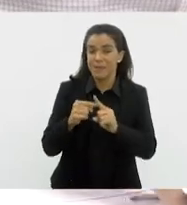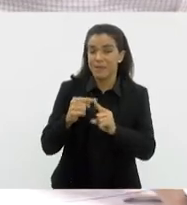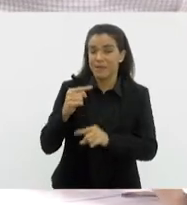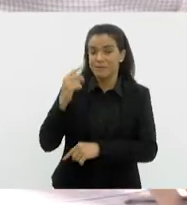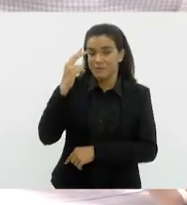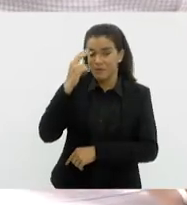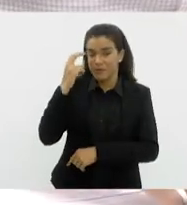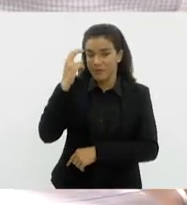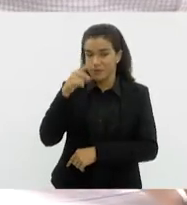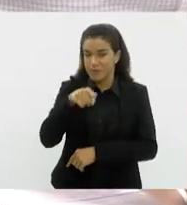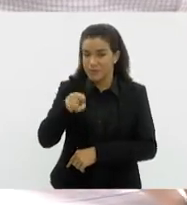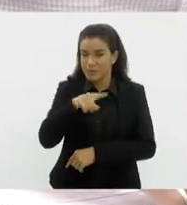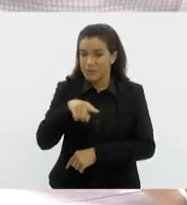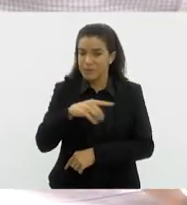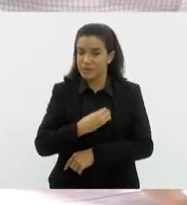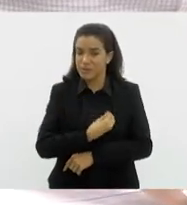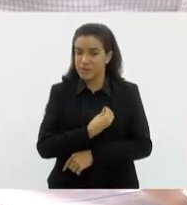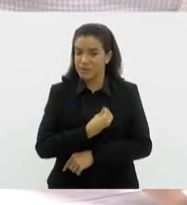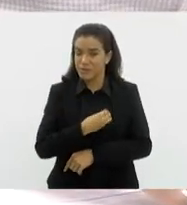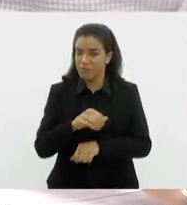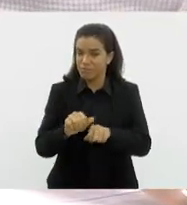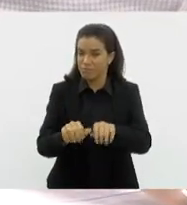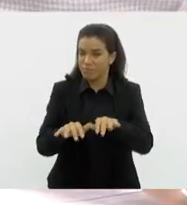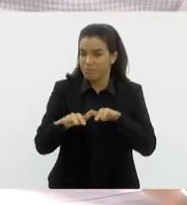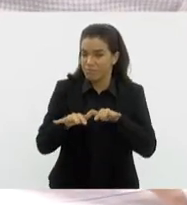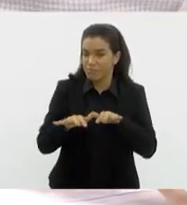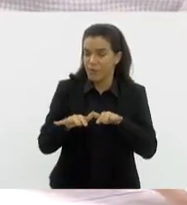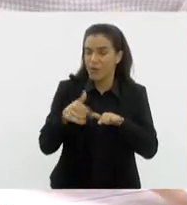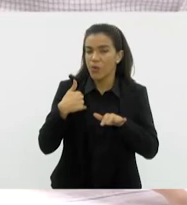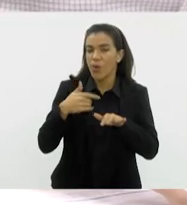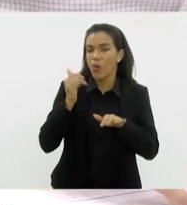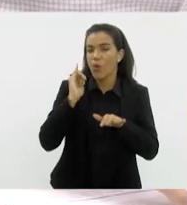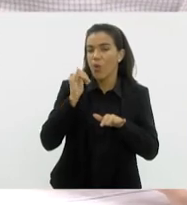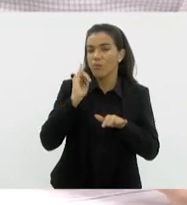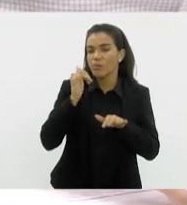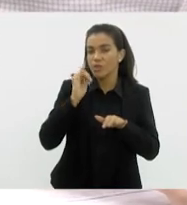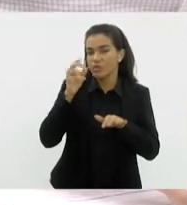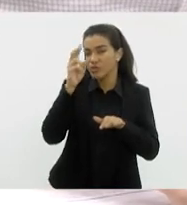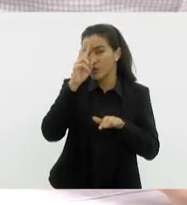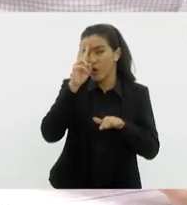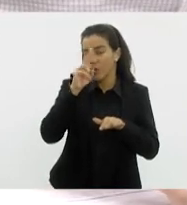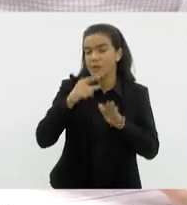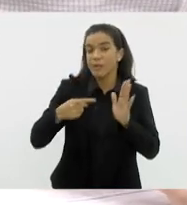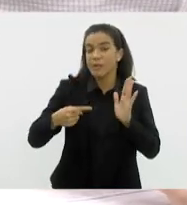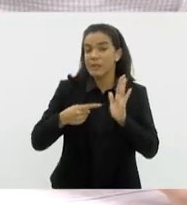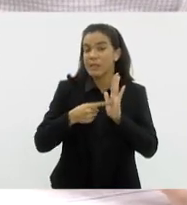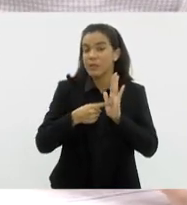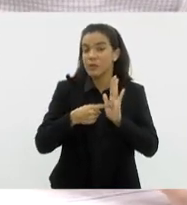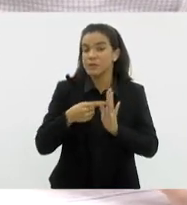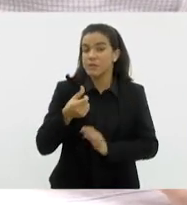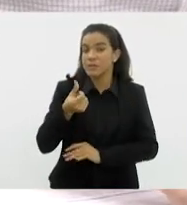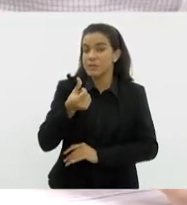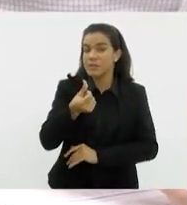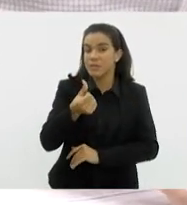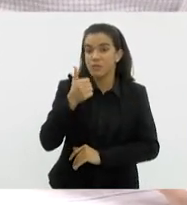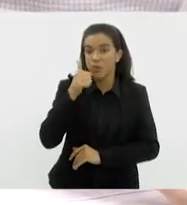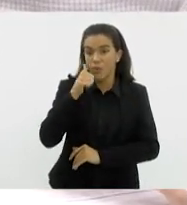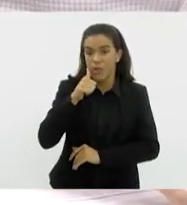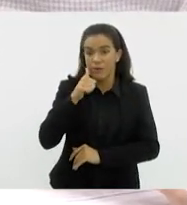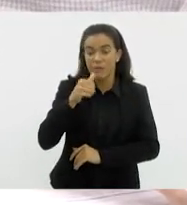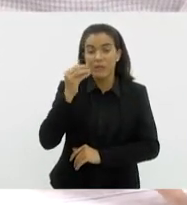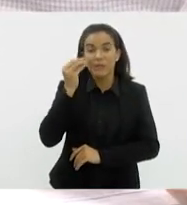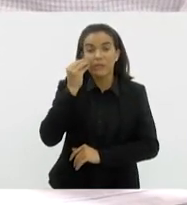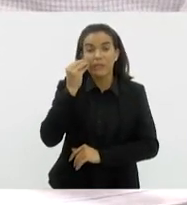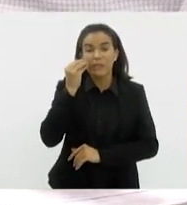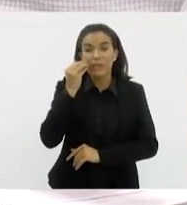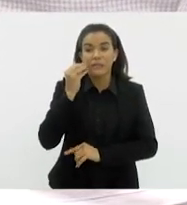no plenário quando eu relatei um caso de uma denúncia de 6 mulheres, que houve tentativa de assassinato por